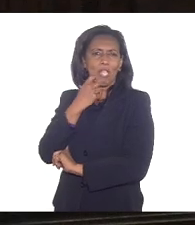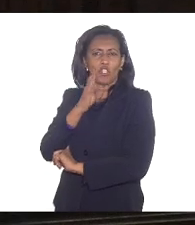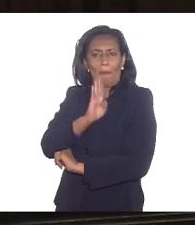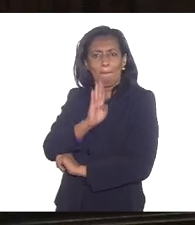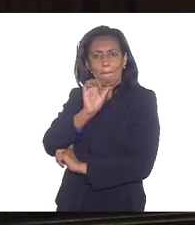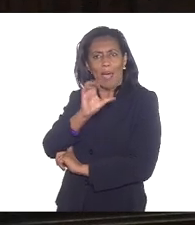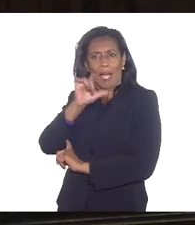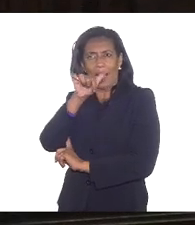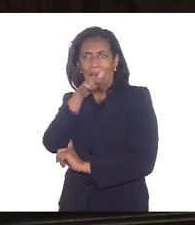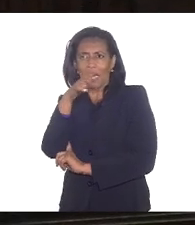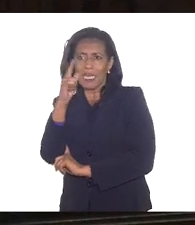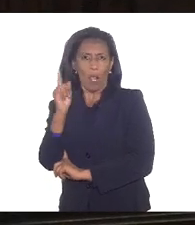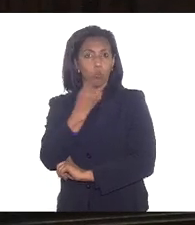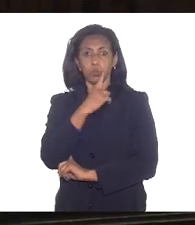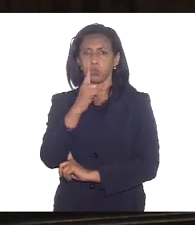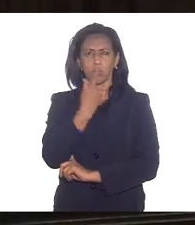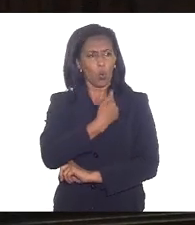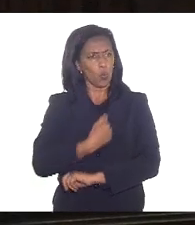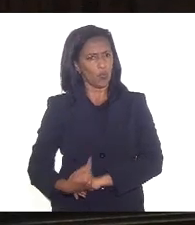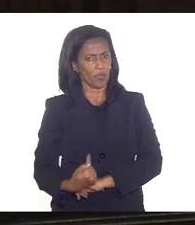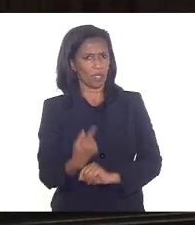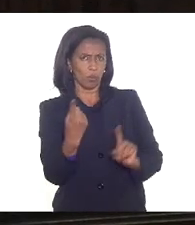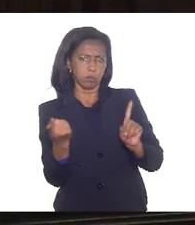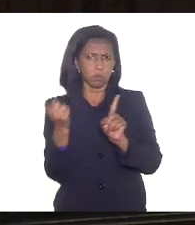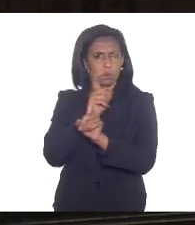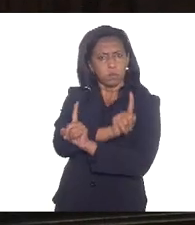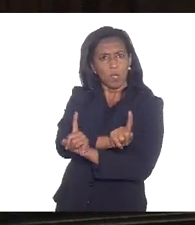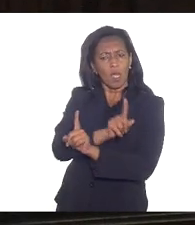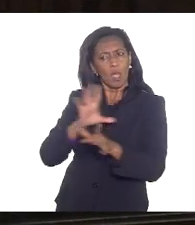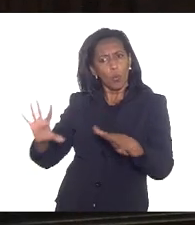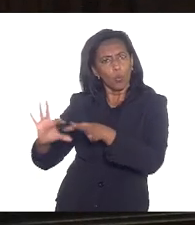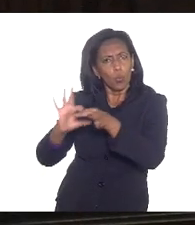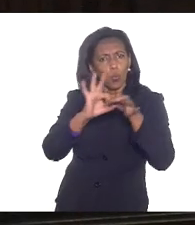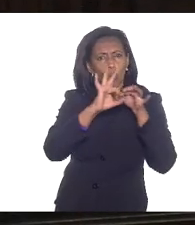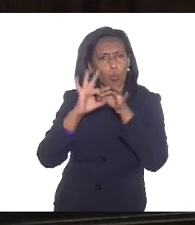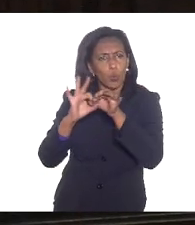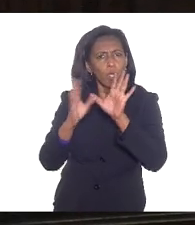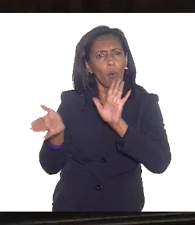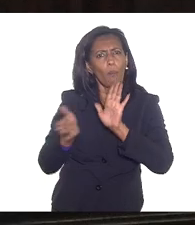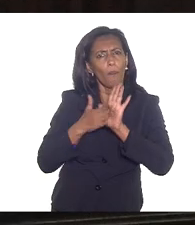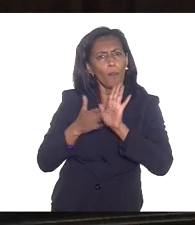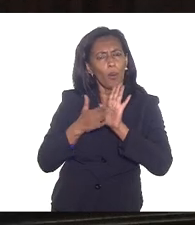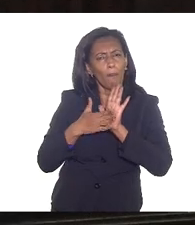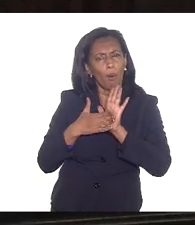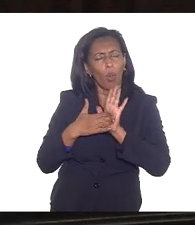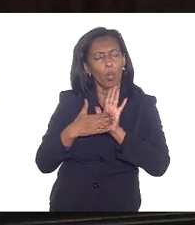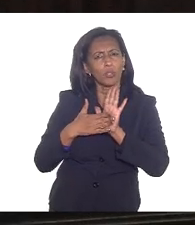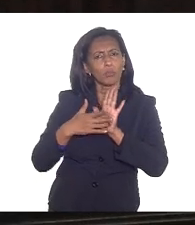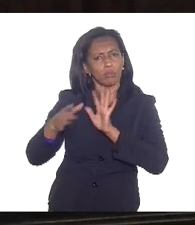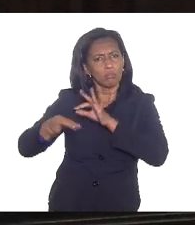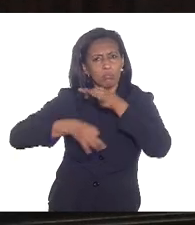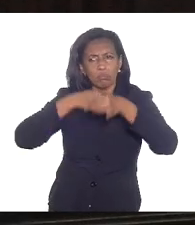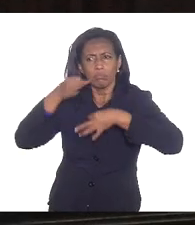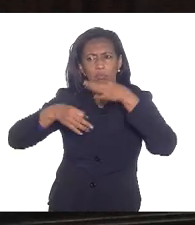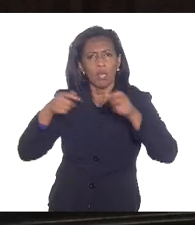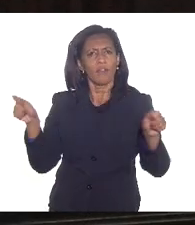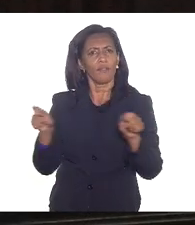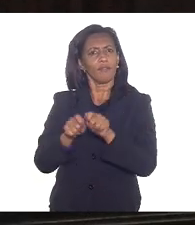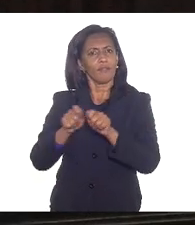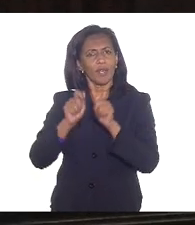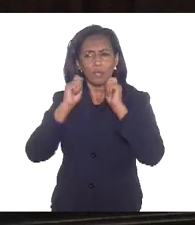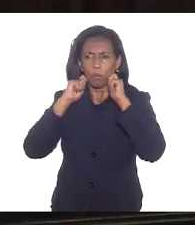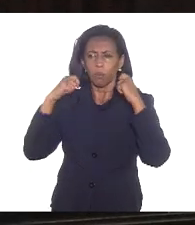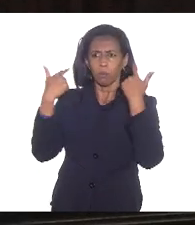Governador pelo contrário é união de é feita pelos